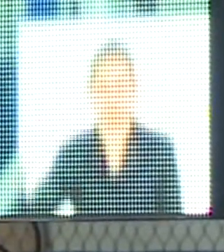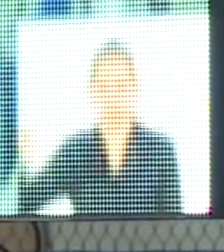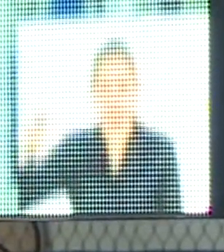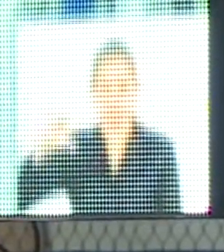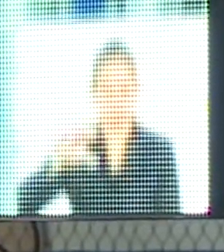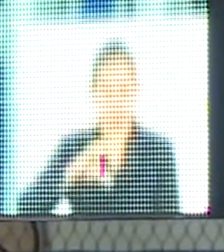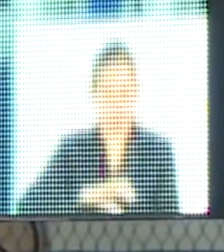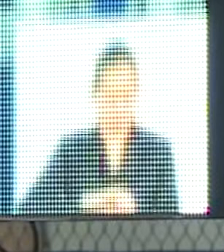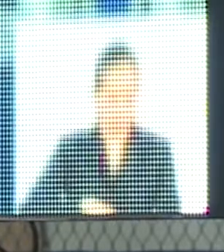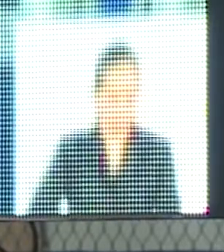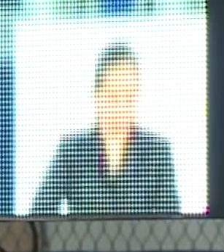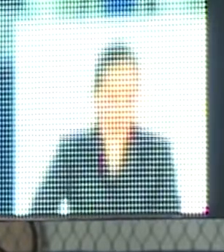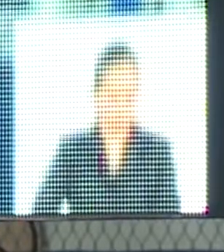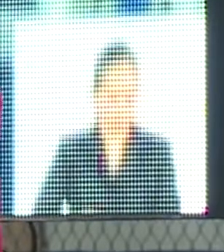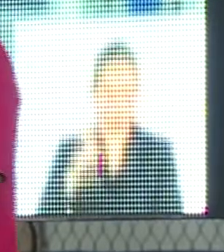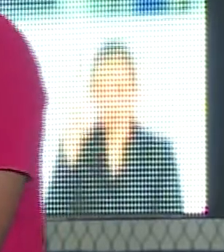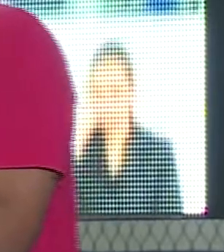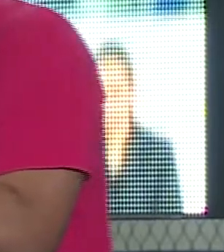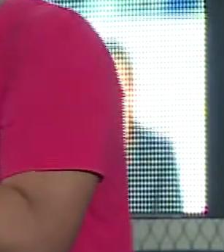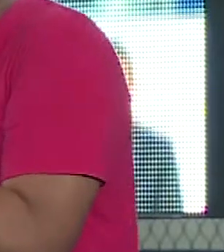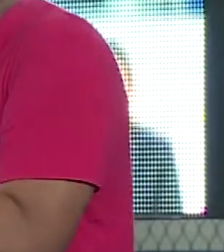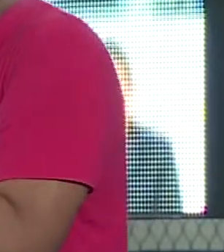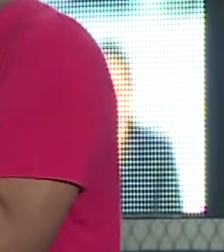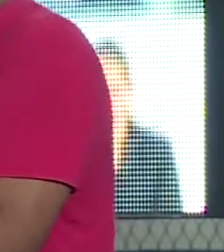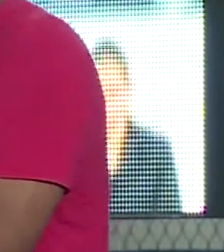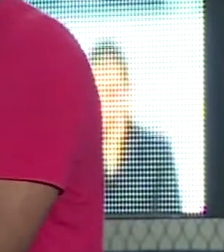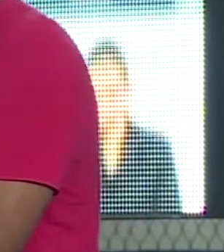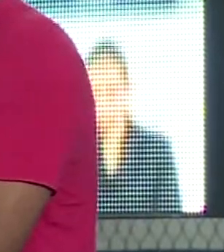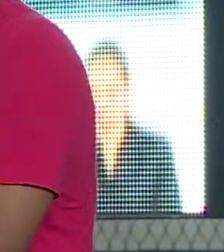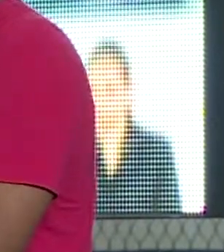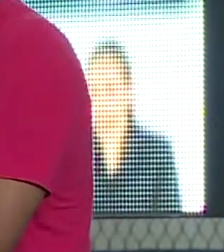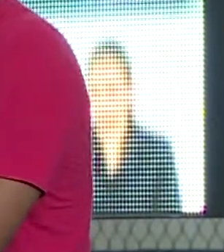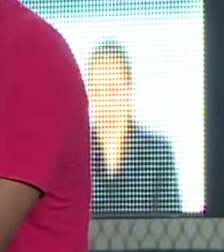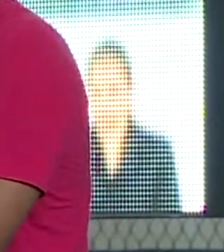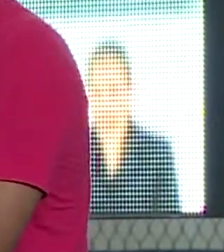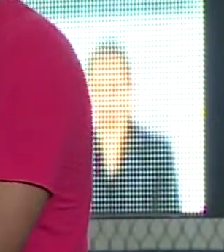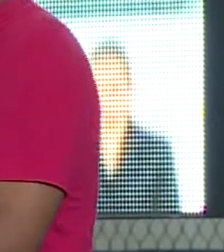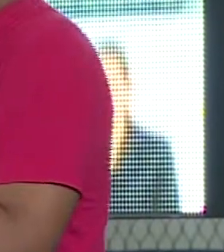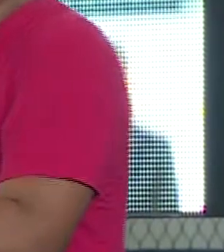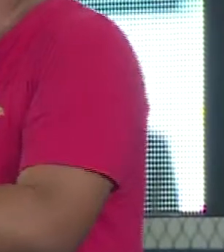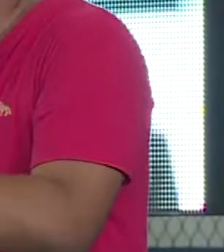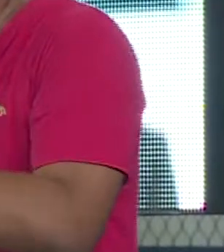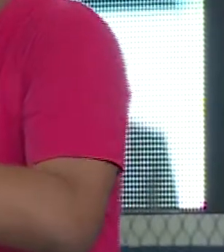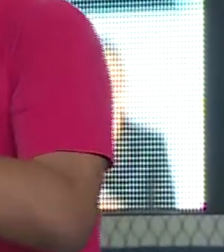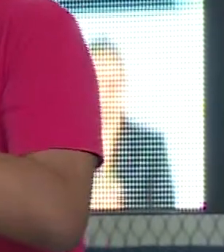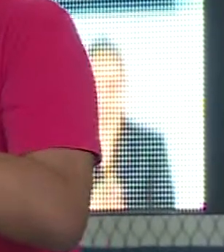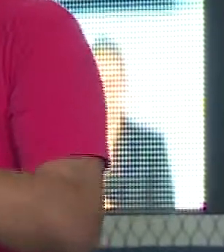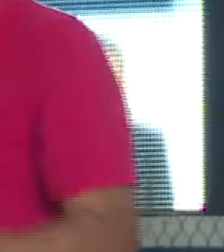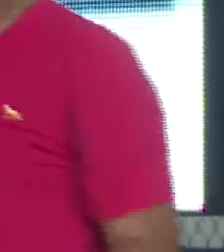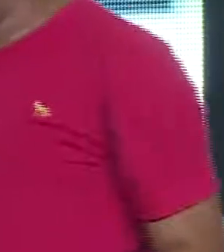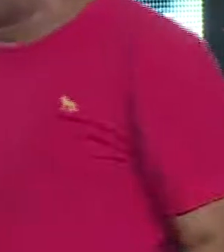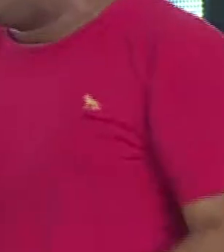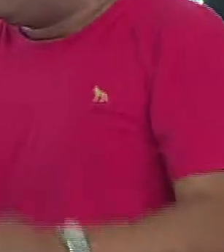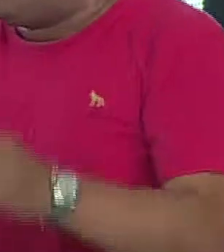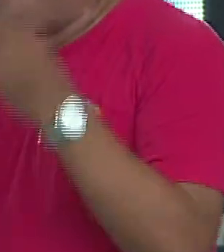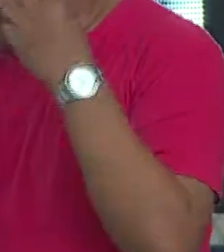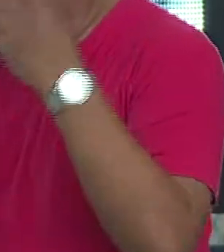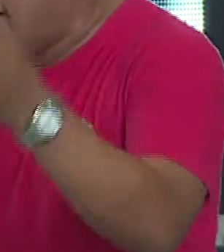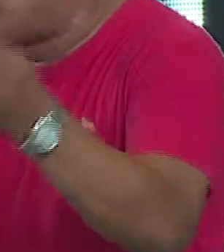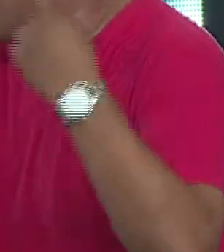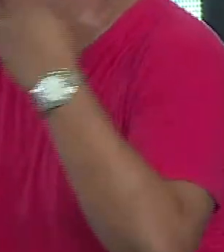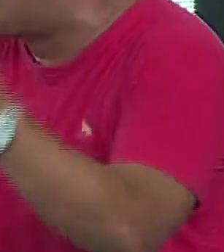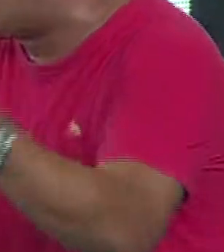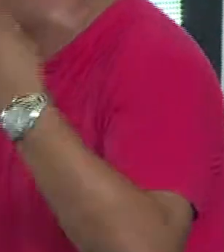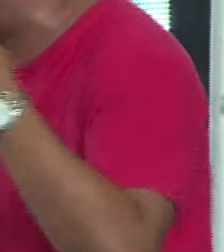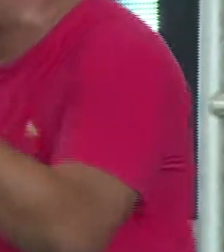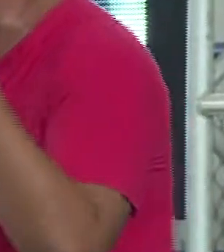volumes, utilizada como antisséptico. Aquela para limpar ferida. Lembra dela? Tu coloca na tua pele normal. Tu